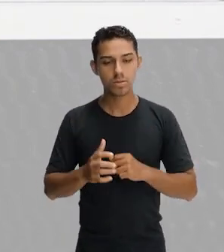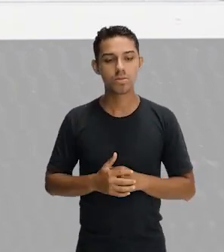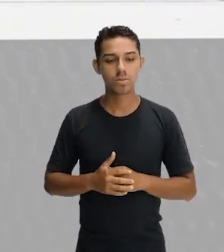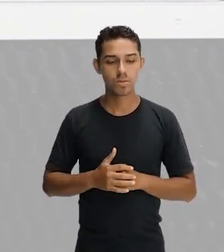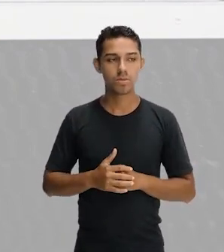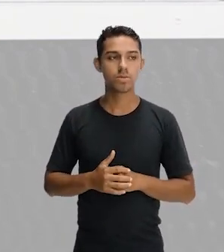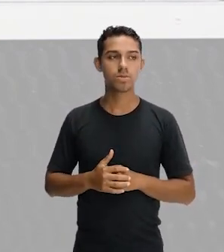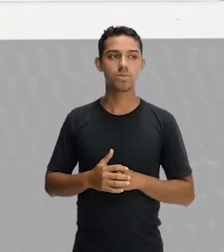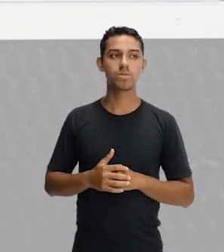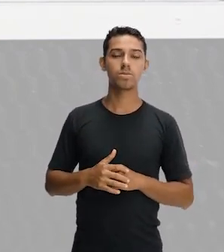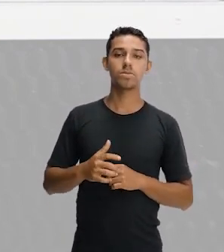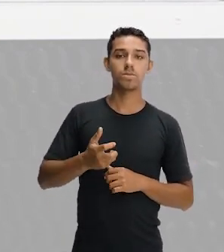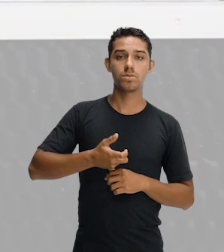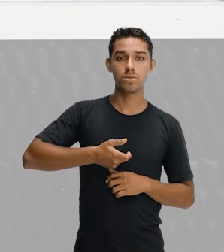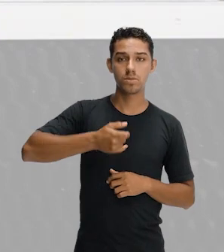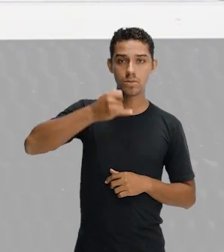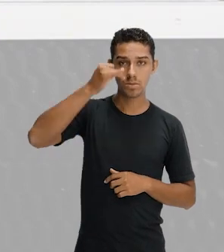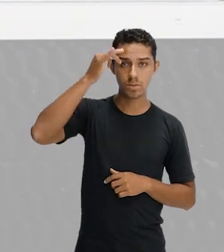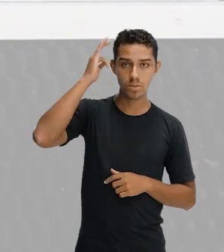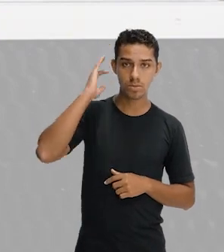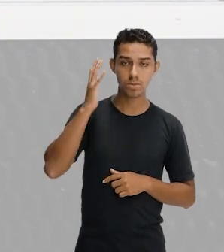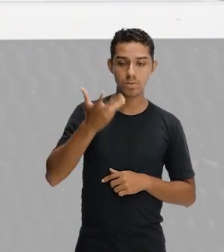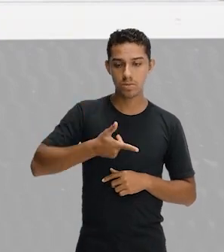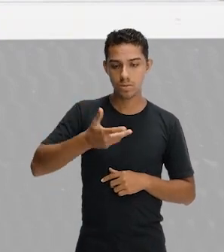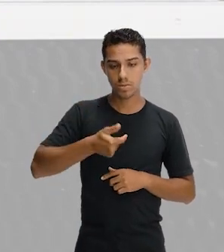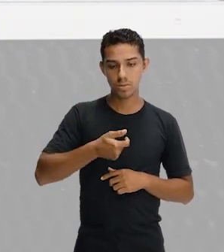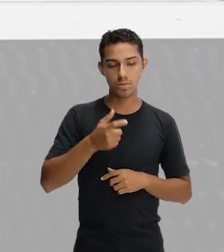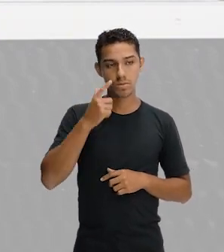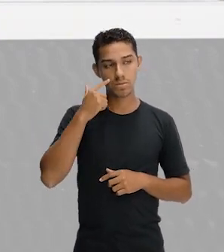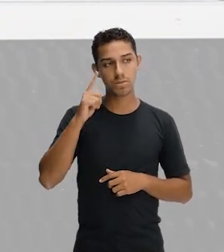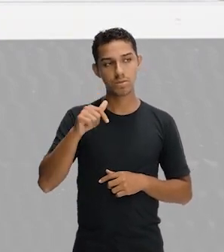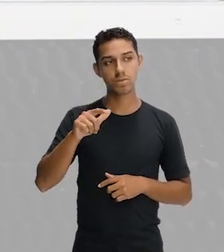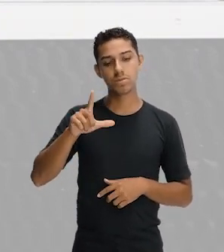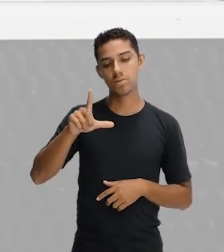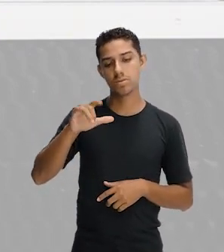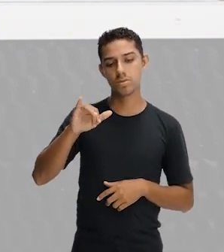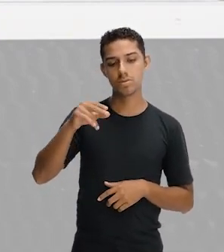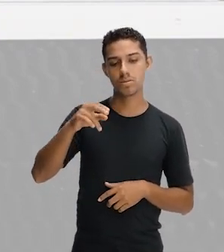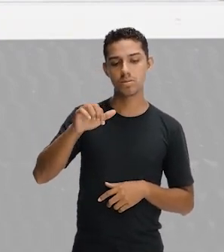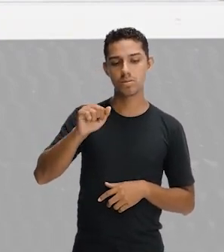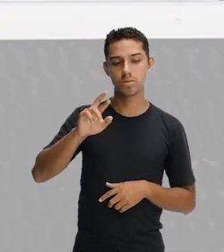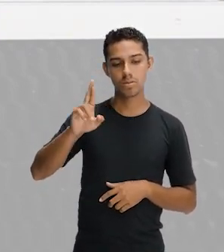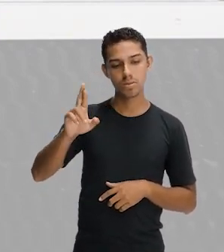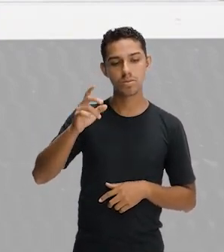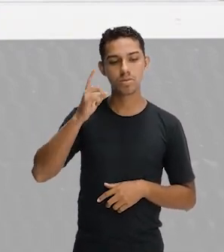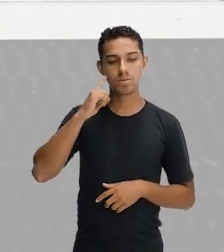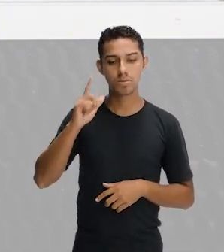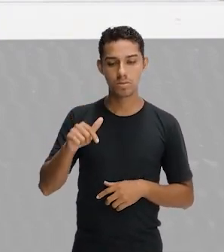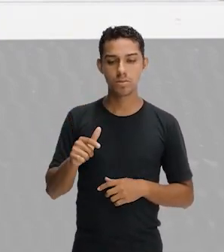E uma velocidade escalar, no caso velocidade linear, de 10